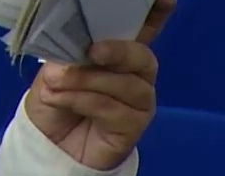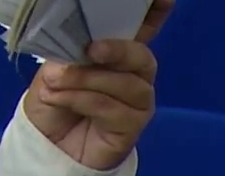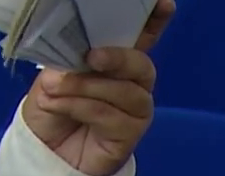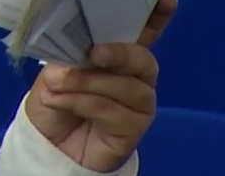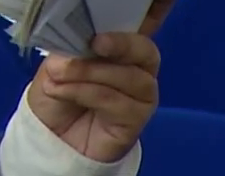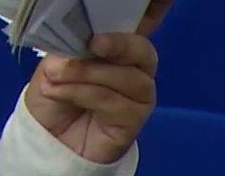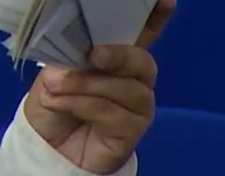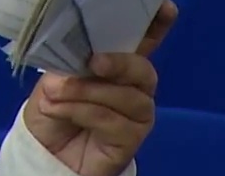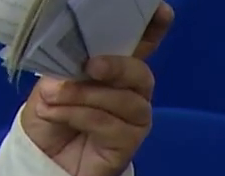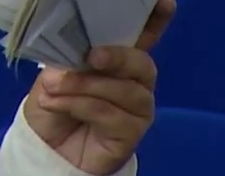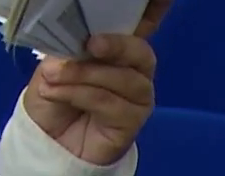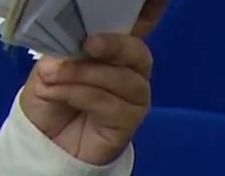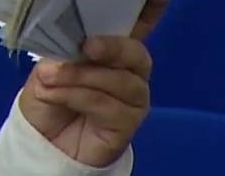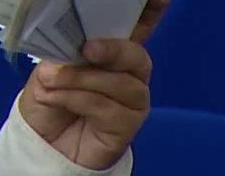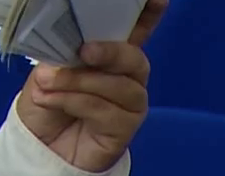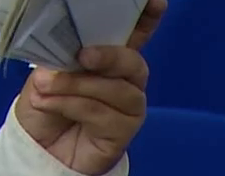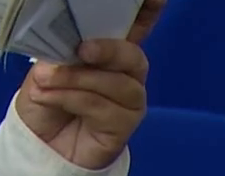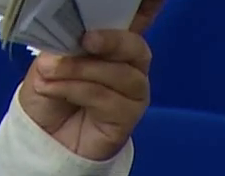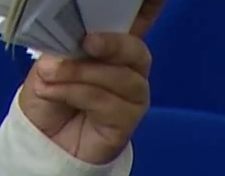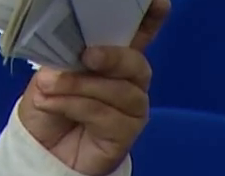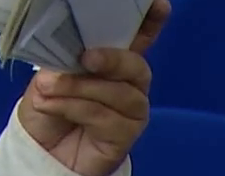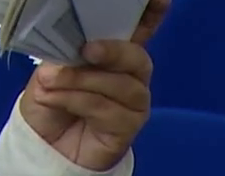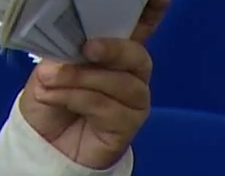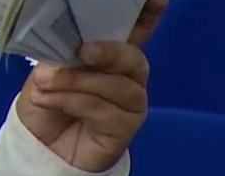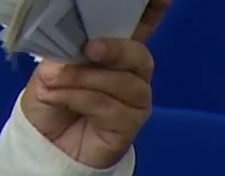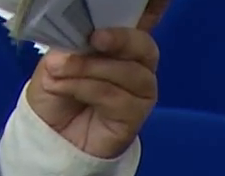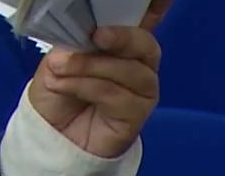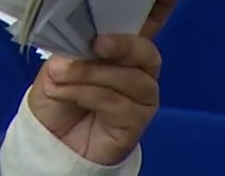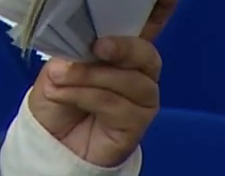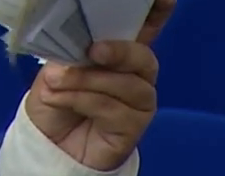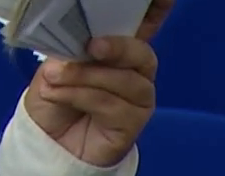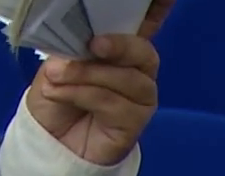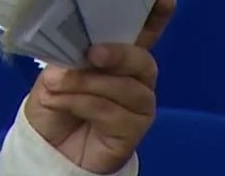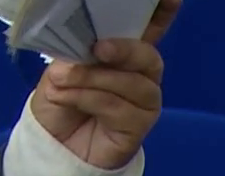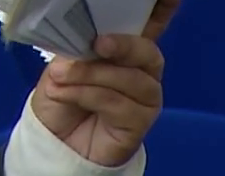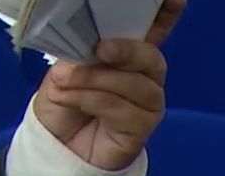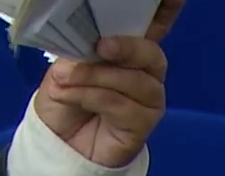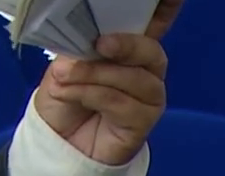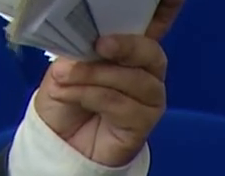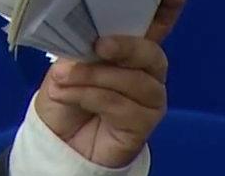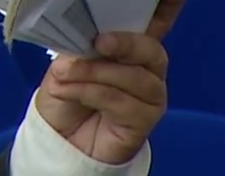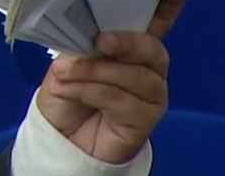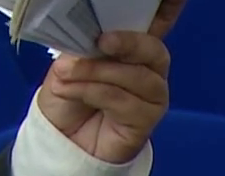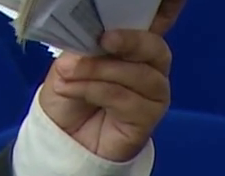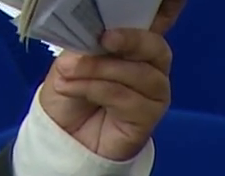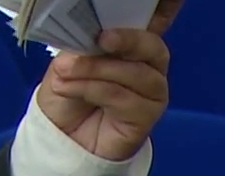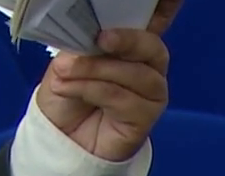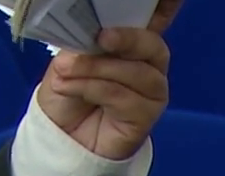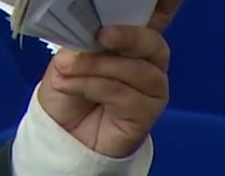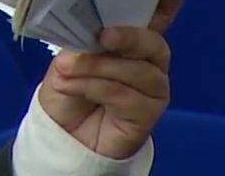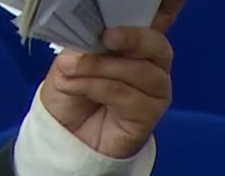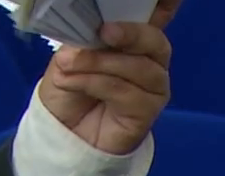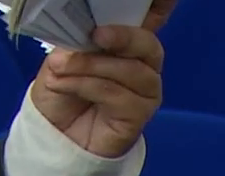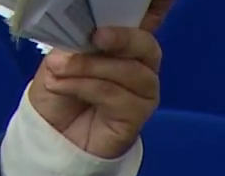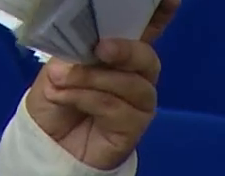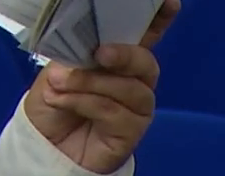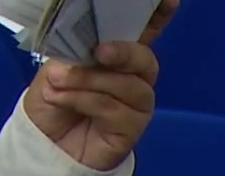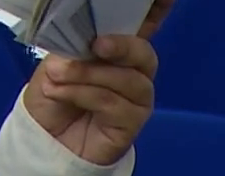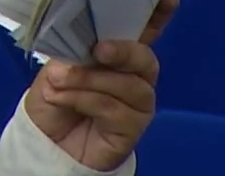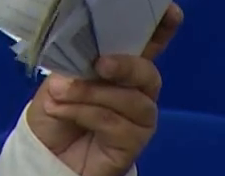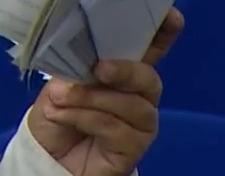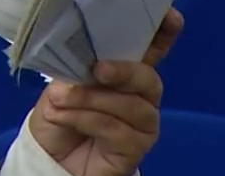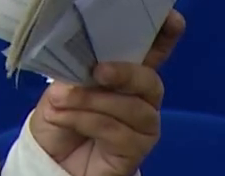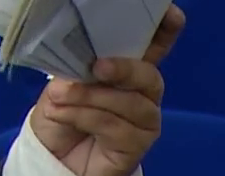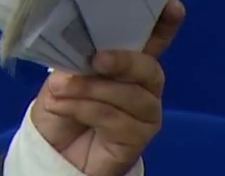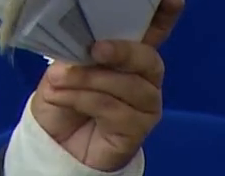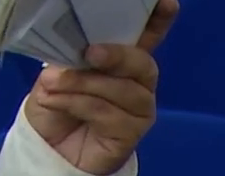conhece o meu pedido de se abster de cancelar a dotação da cij é elcinho não eu vi e ouvi ou li o processo do senhor ok muito